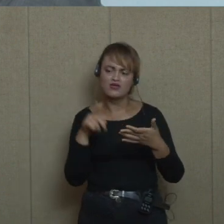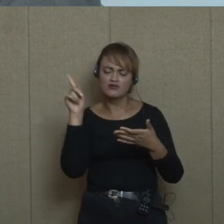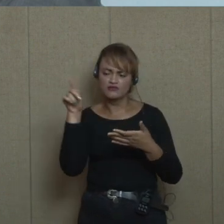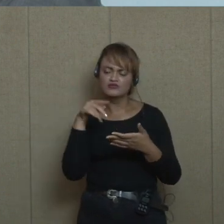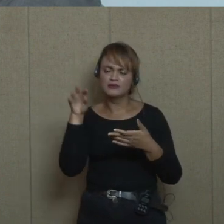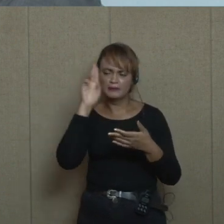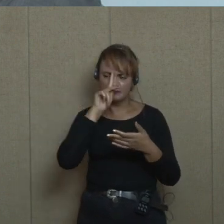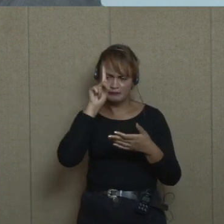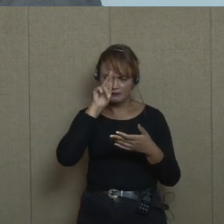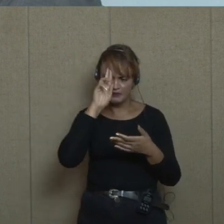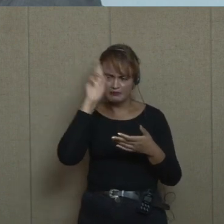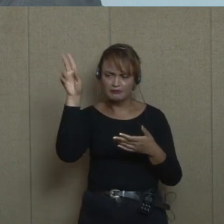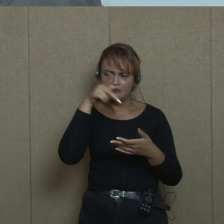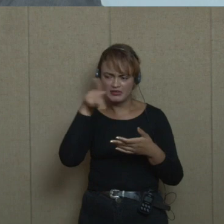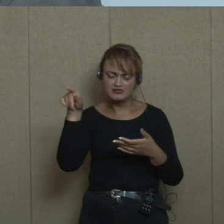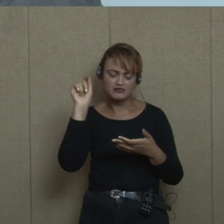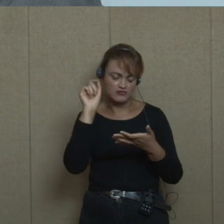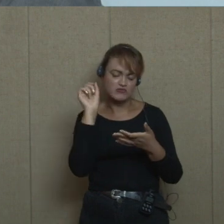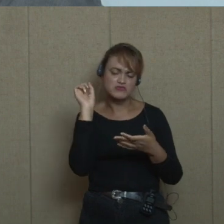disso, presidente daquilo.